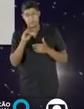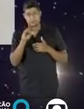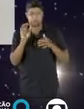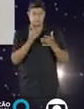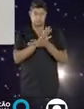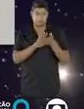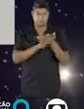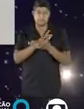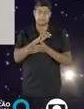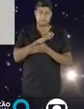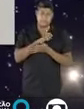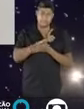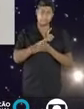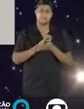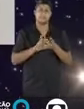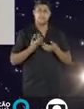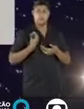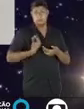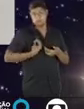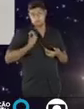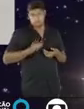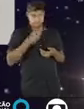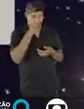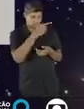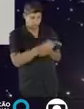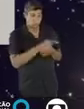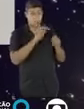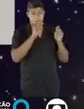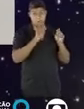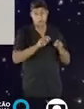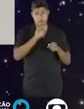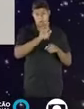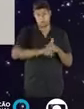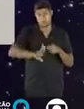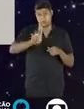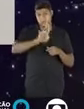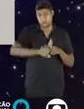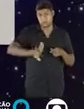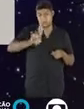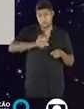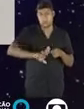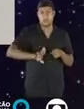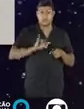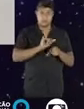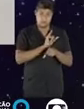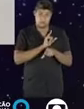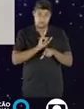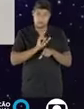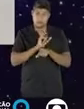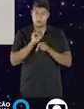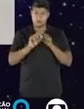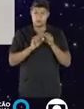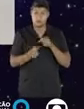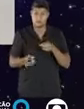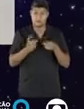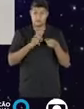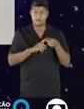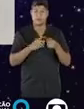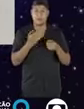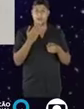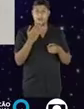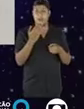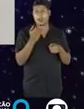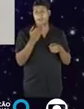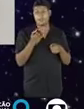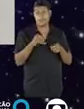comida. Existe um resíduo ali, que a gente pode utilizar quando a gente composta, por exemplo, para voltar para alimentar a terra.